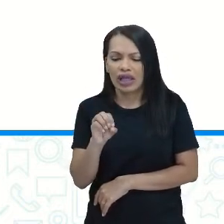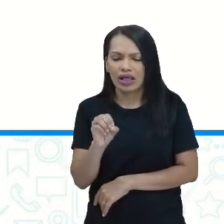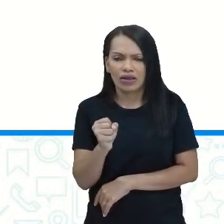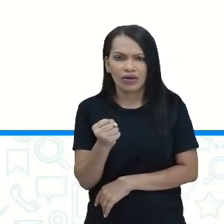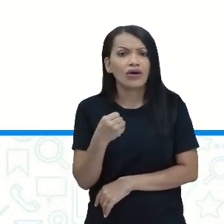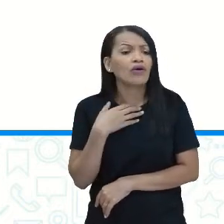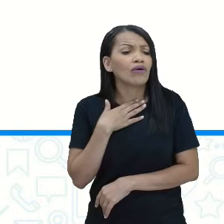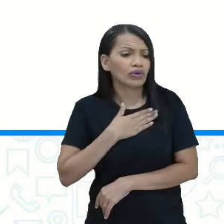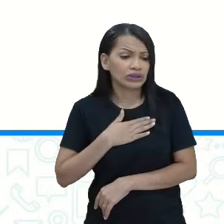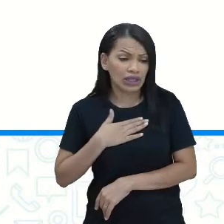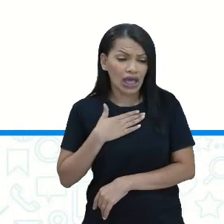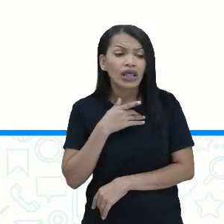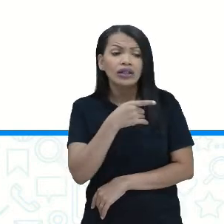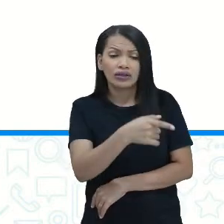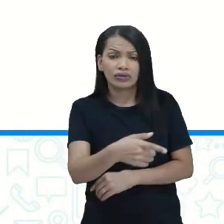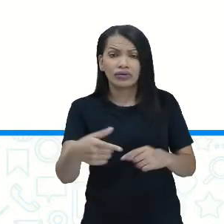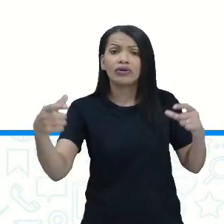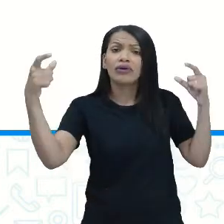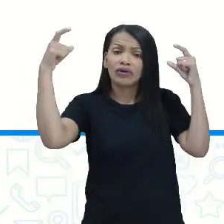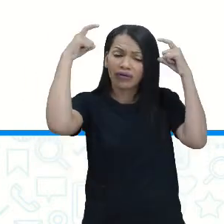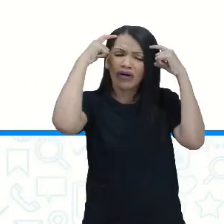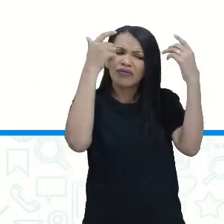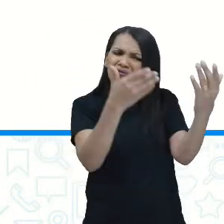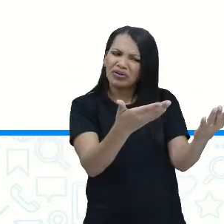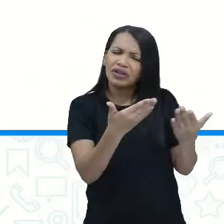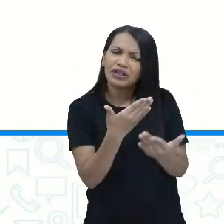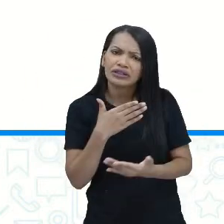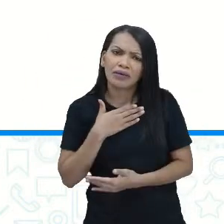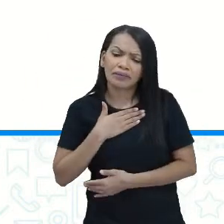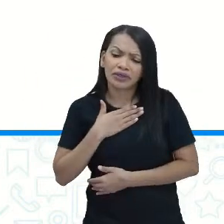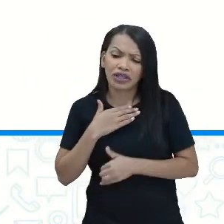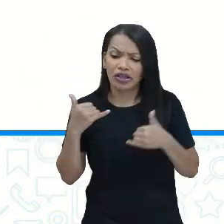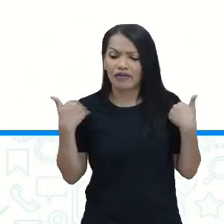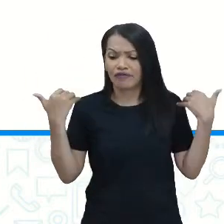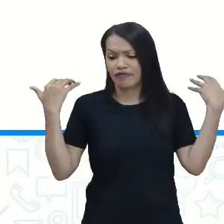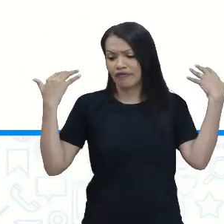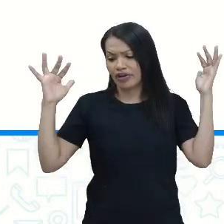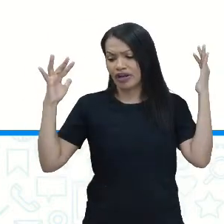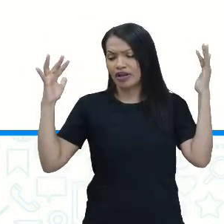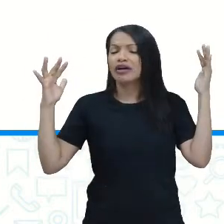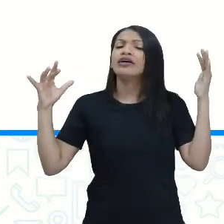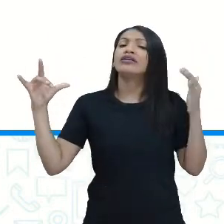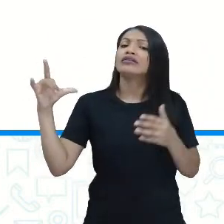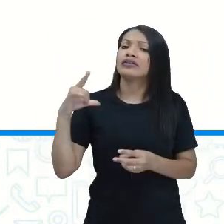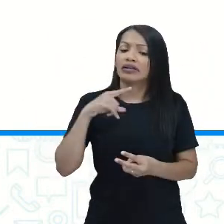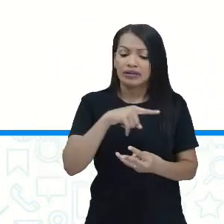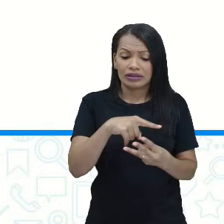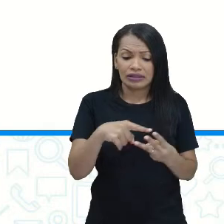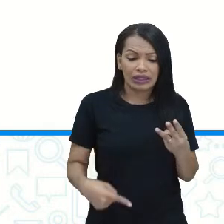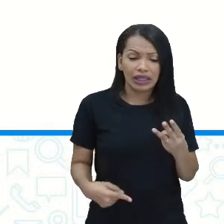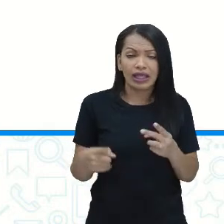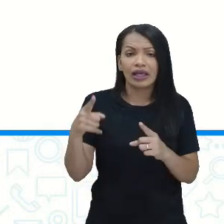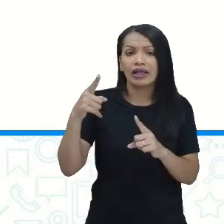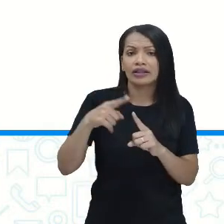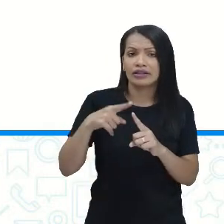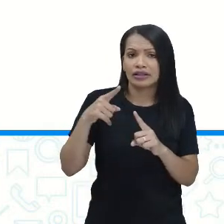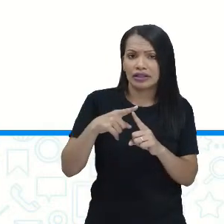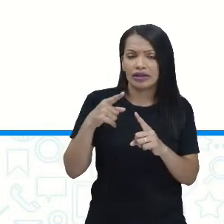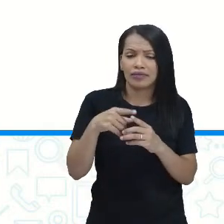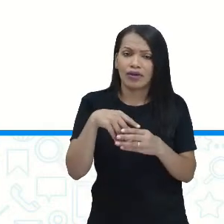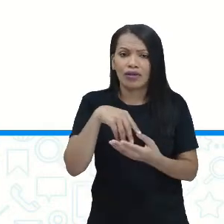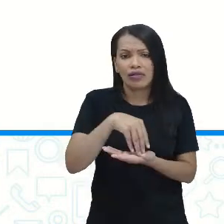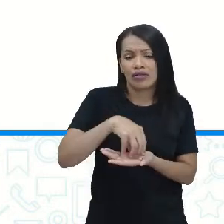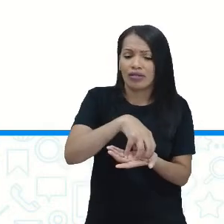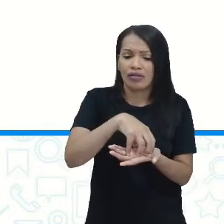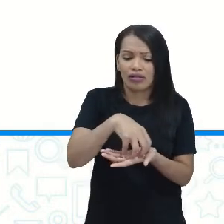festa de aniversário. Vai ter 3 tipos de gelatina e um bolo com